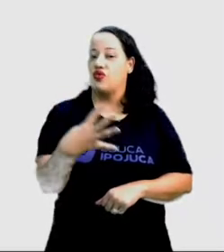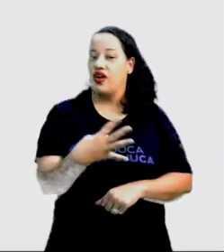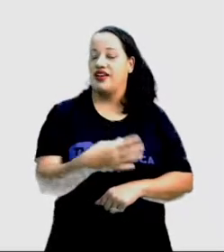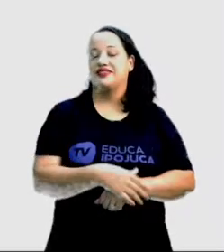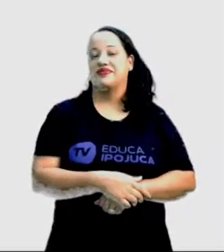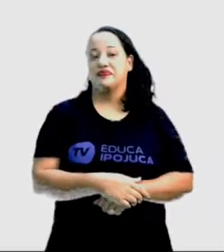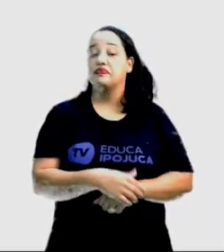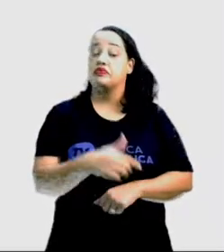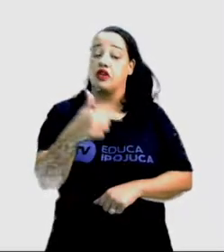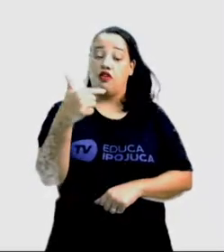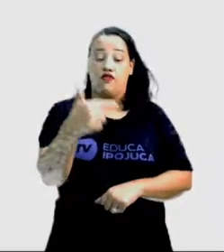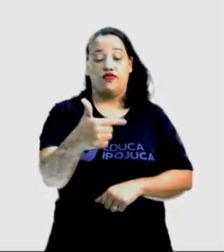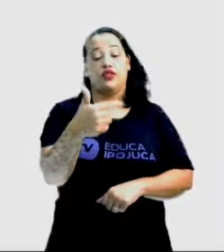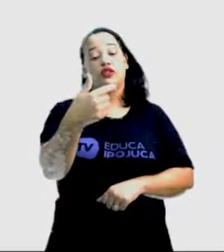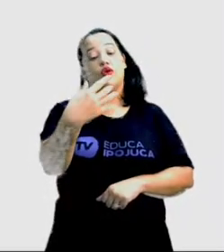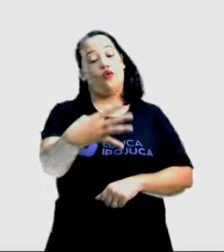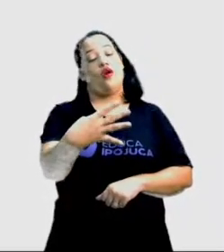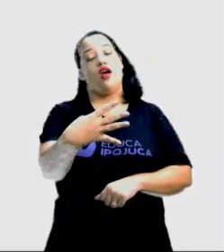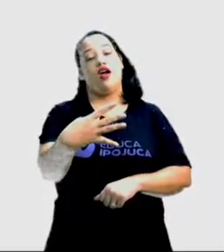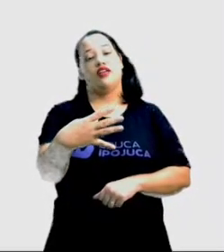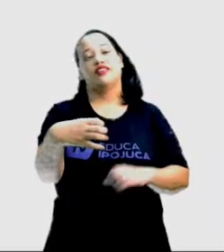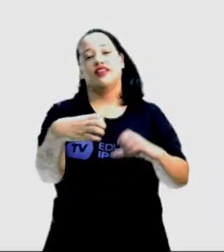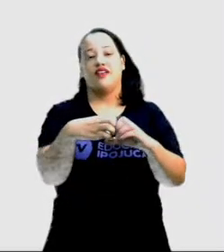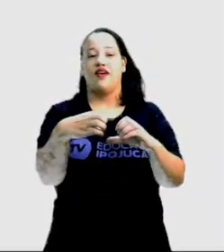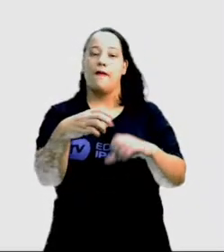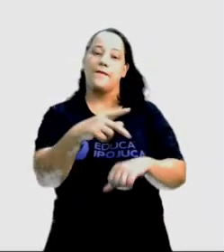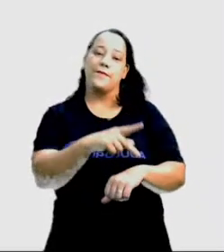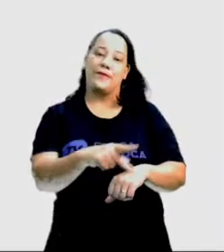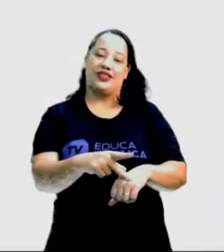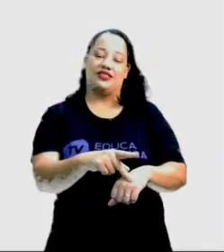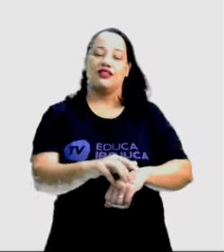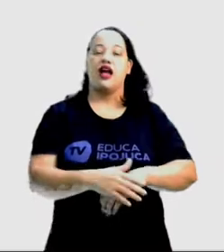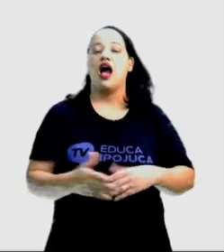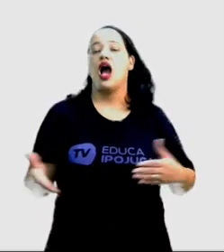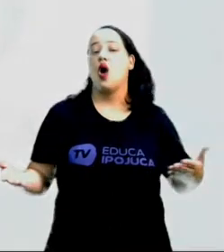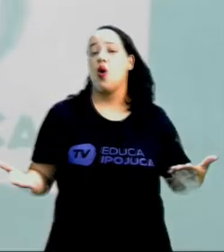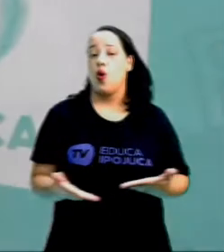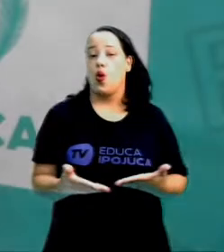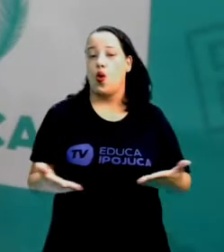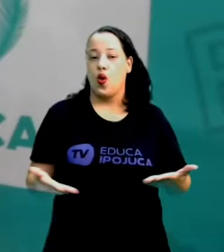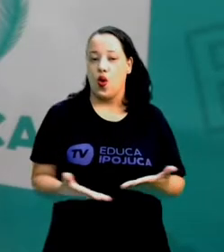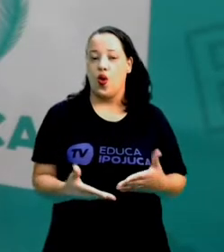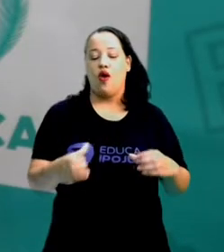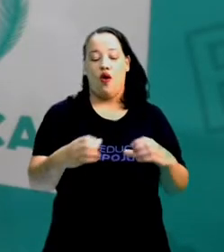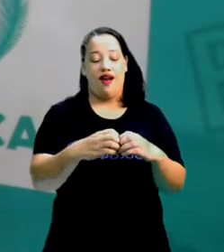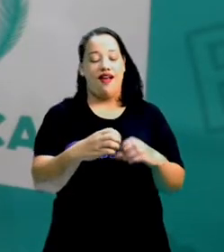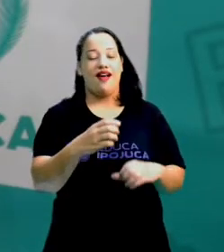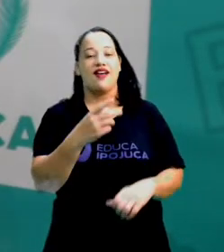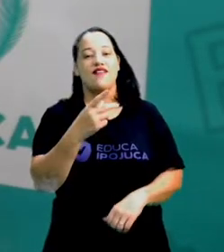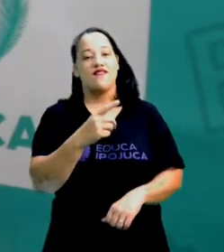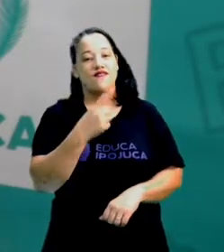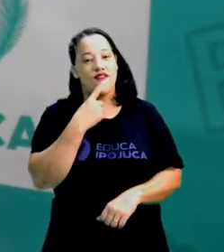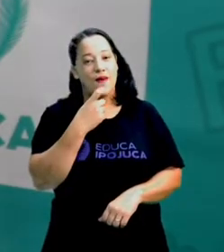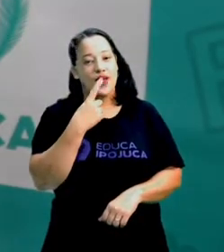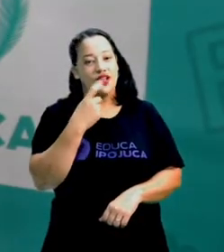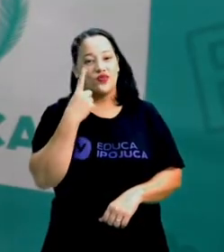24 corações pretos. E vamos agora contar os corações vermelhos, crianças. Vamos lá?